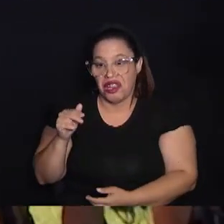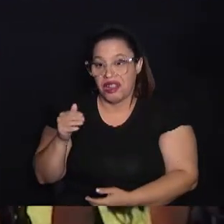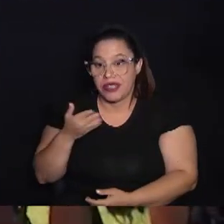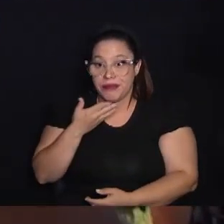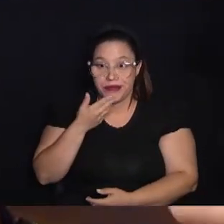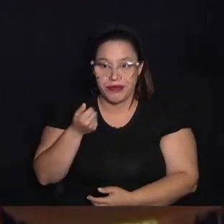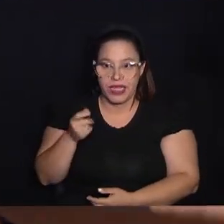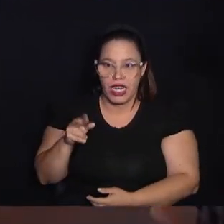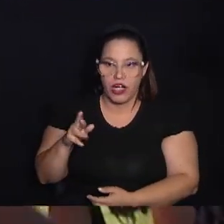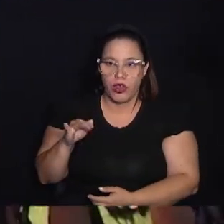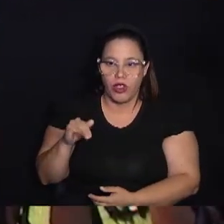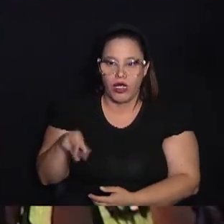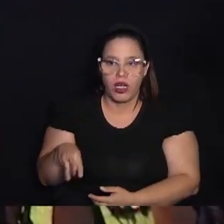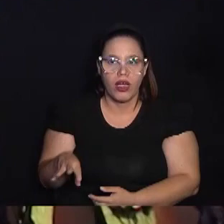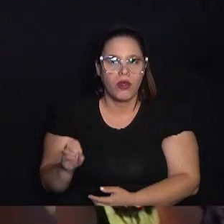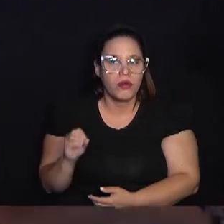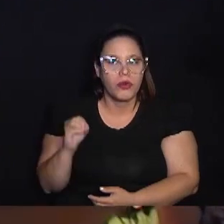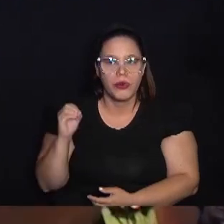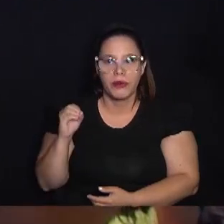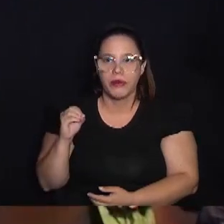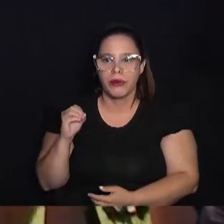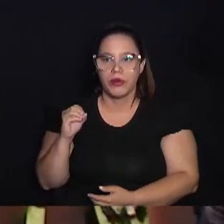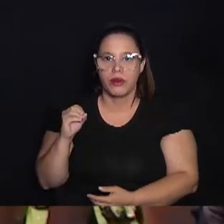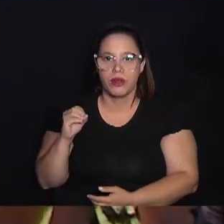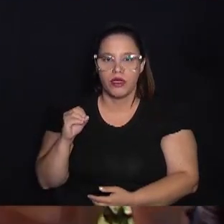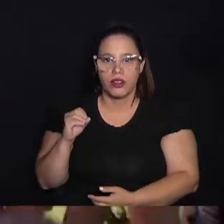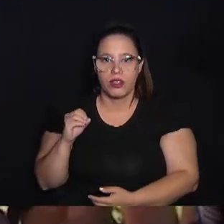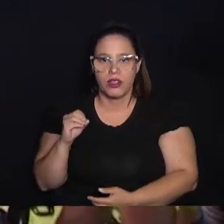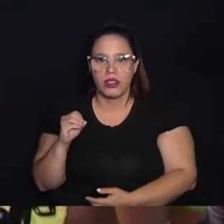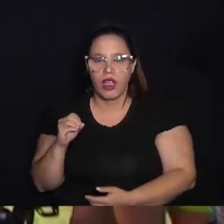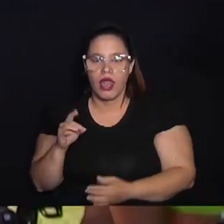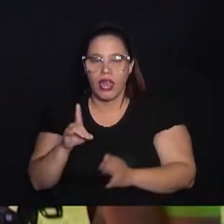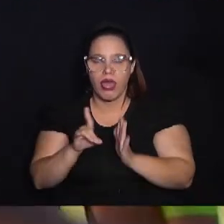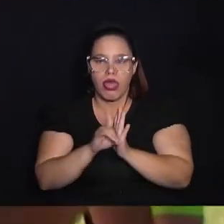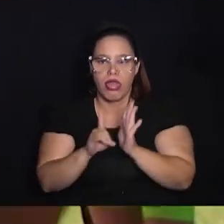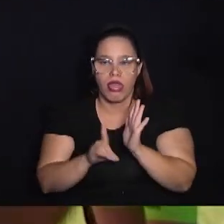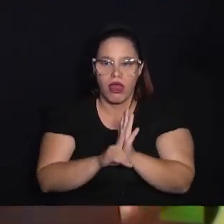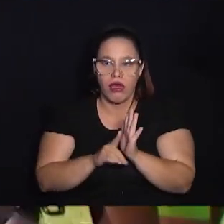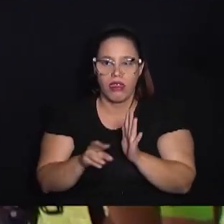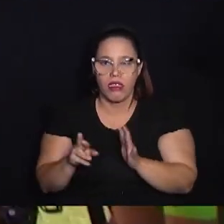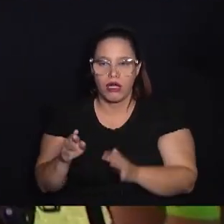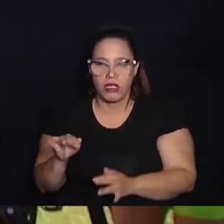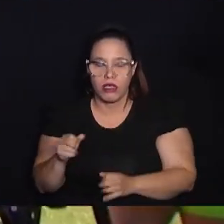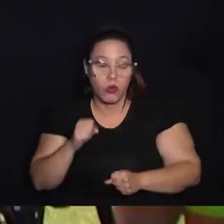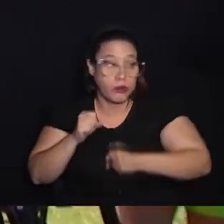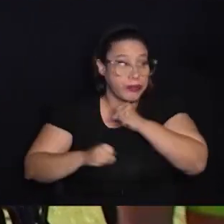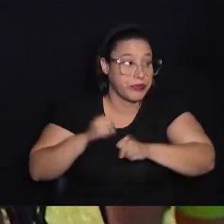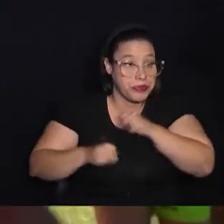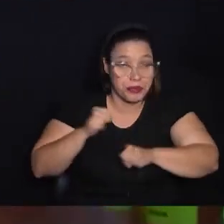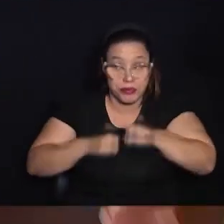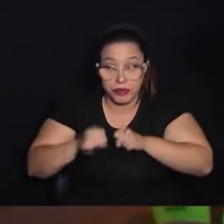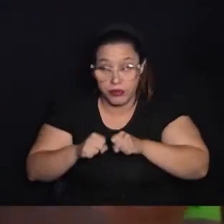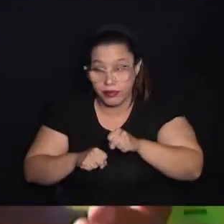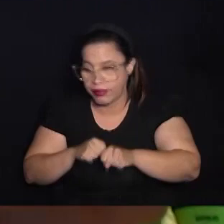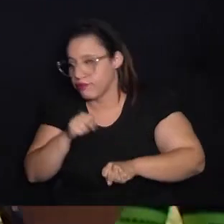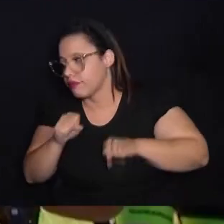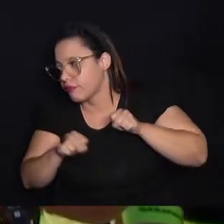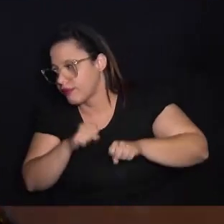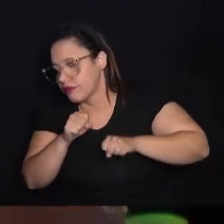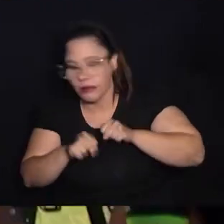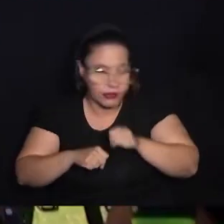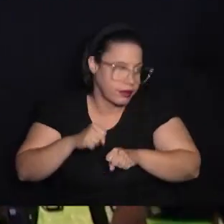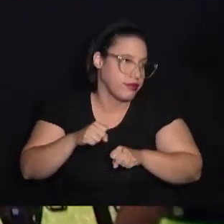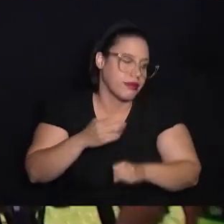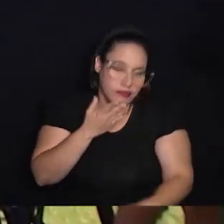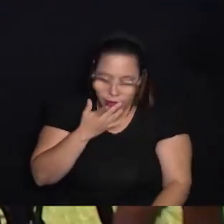kartódromo onde tem uma certa democracia que tem ciclista tem corredores tem criança então